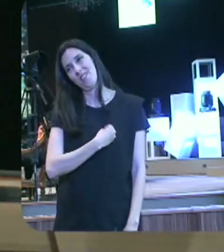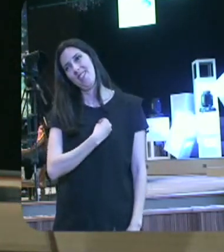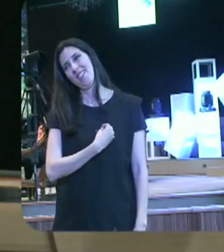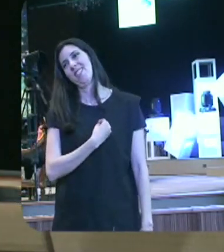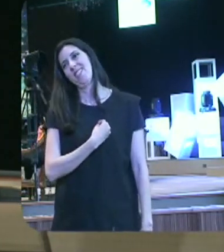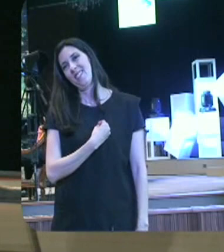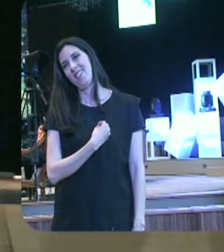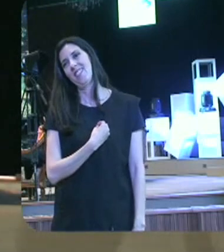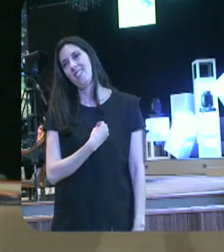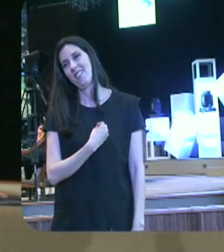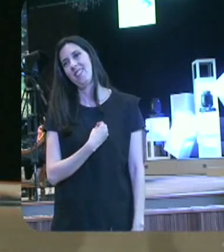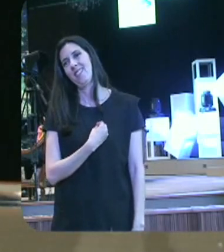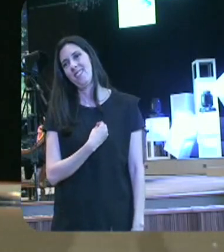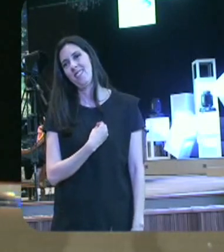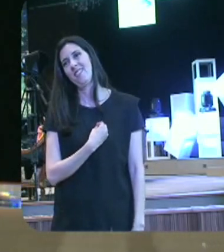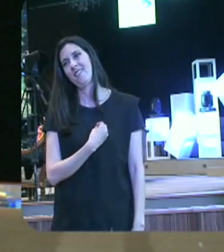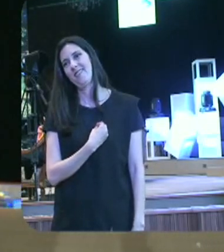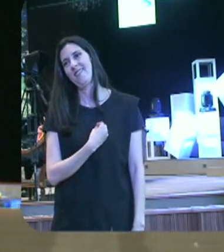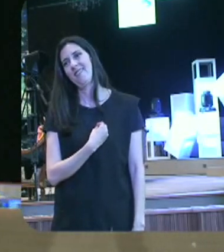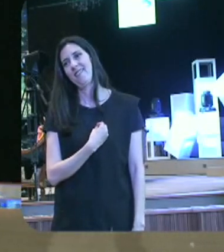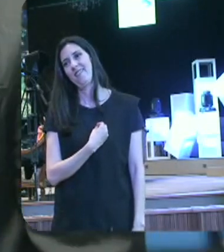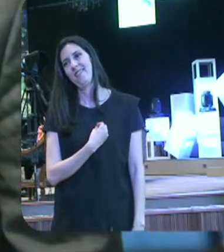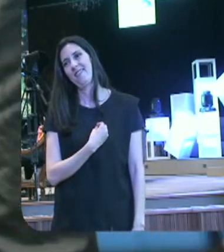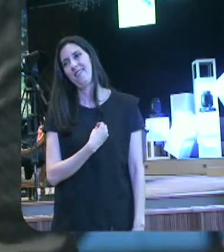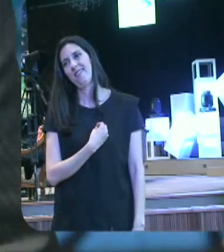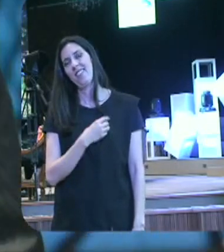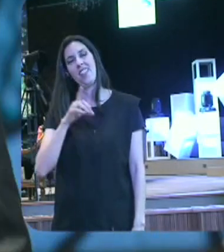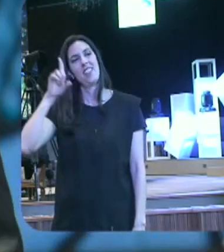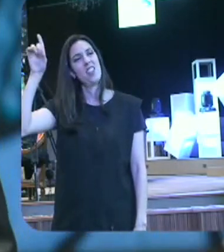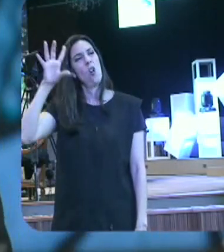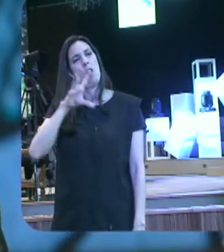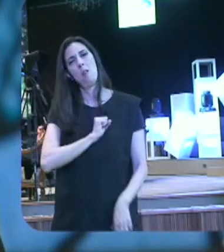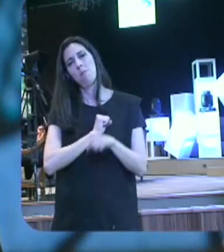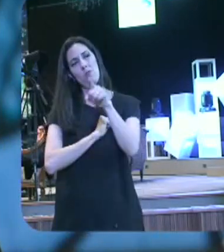passos. Glória a Deus, aleluia. Ele te ama.